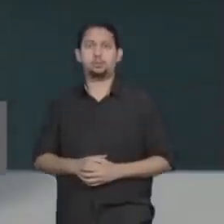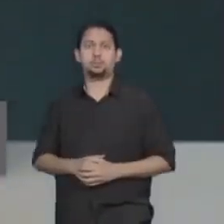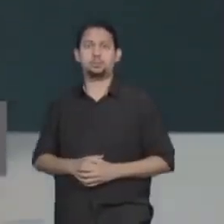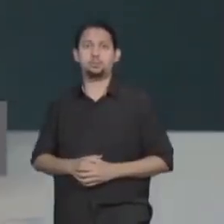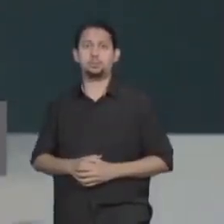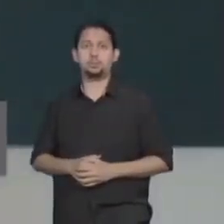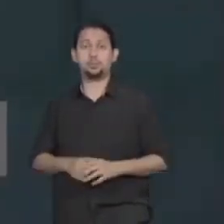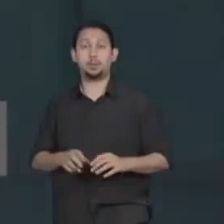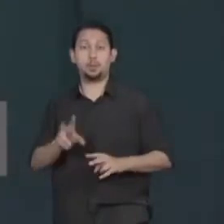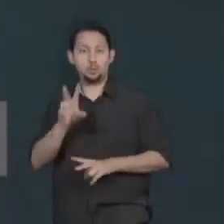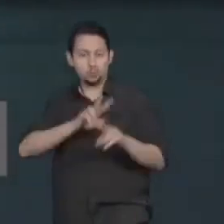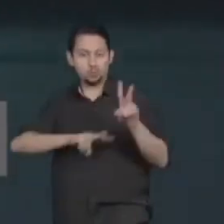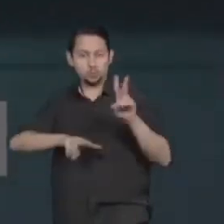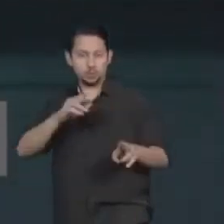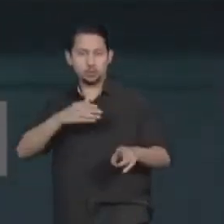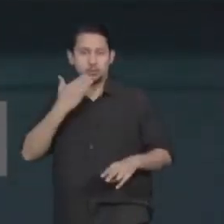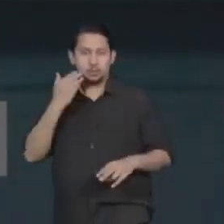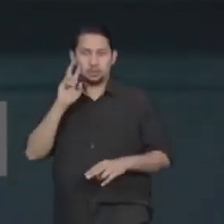tirar aqui